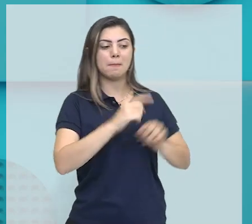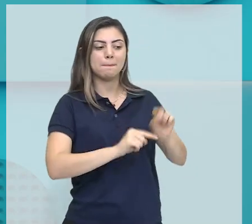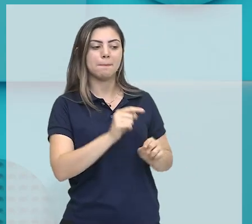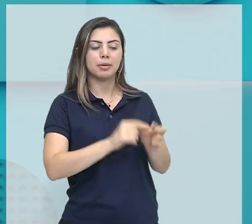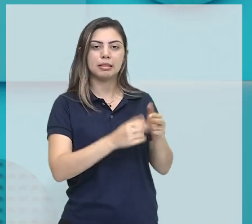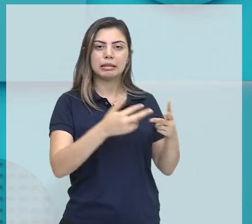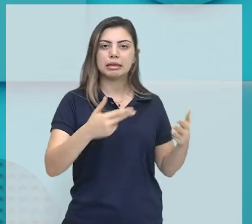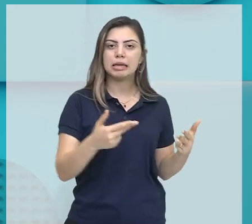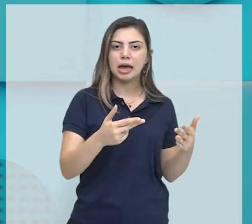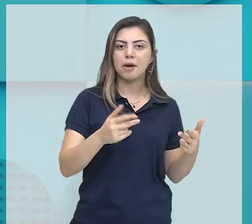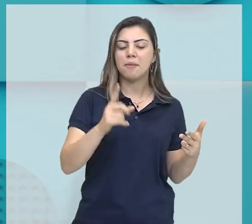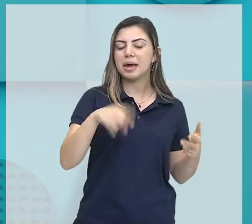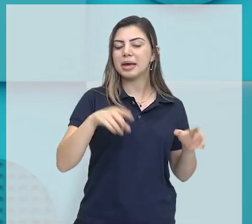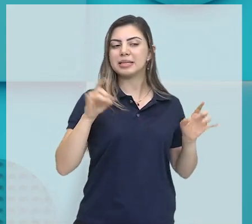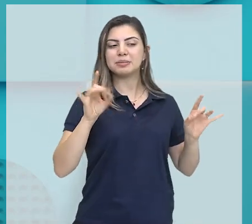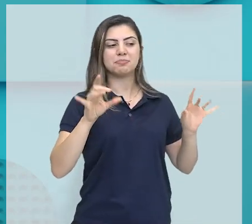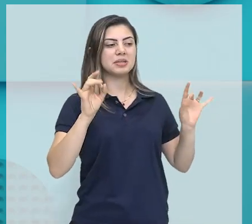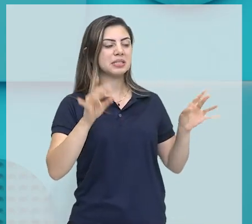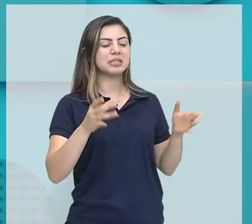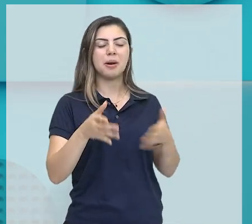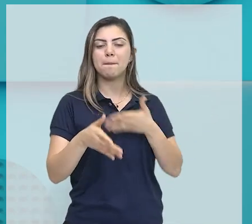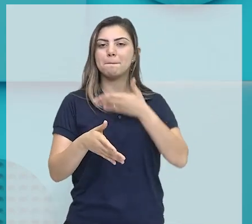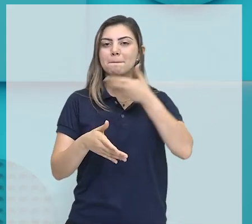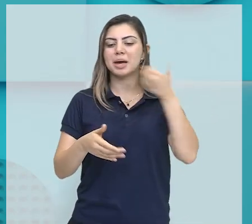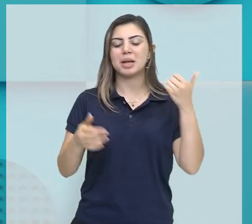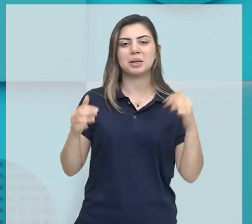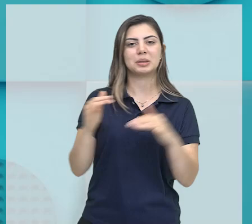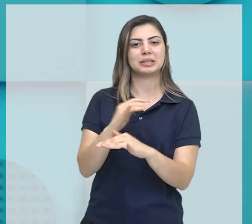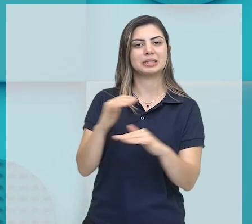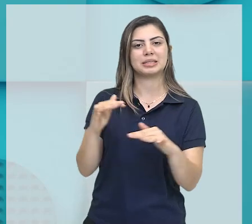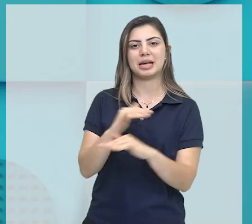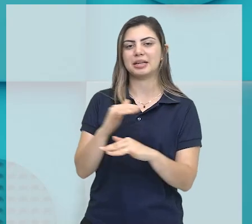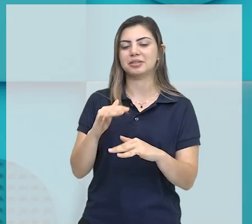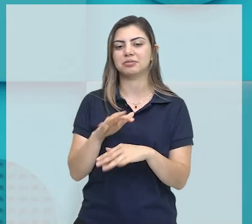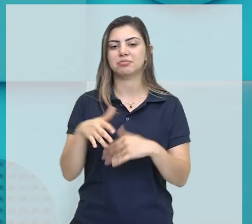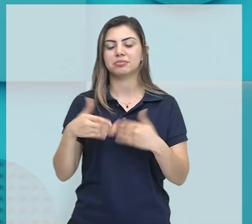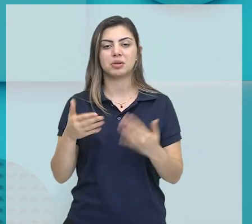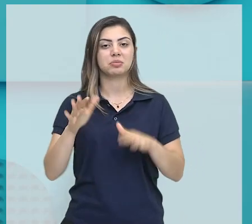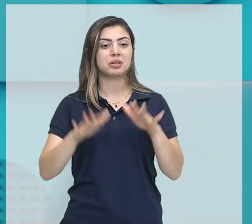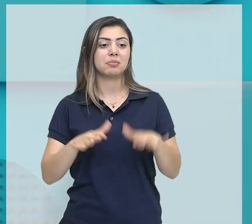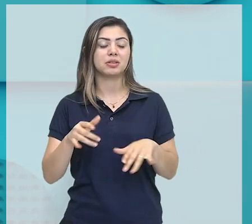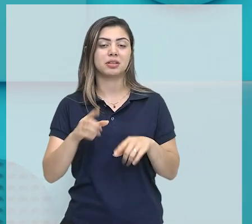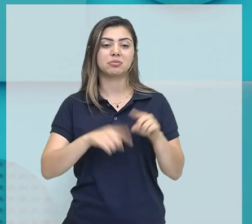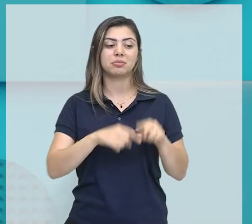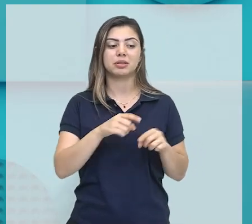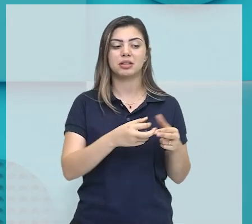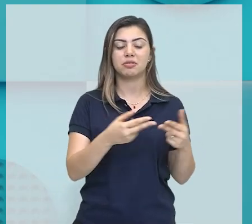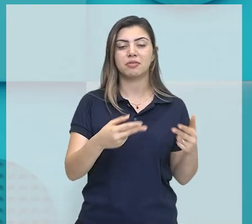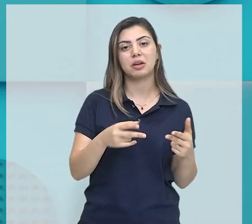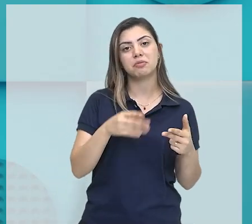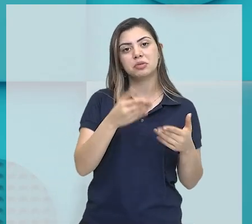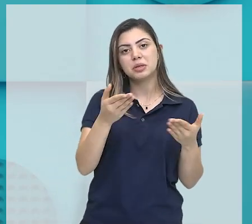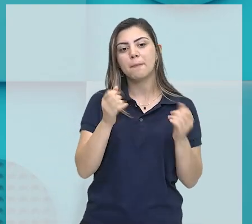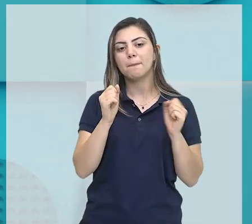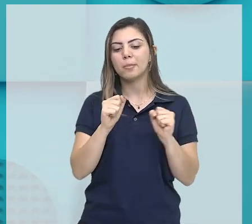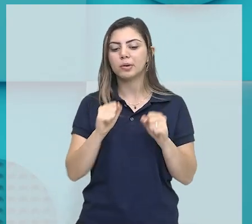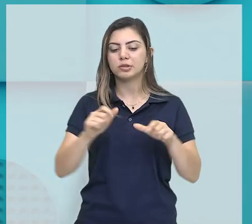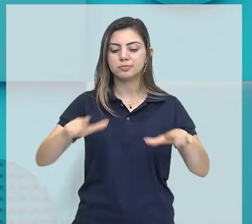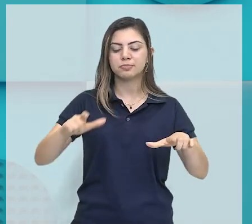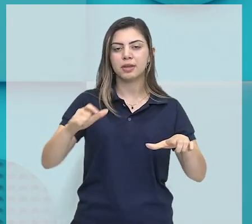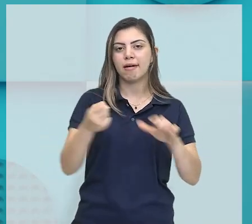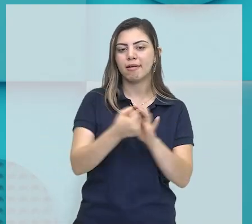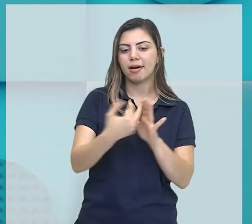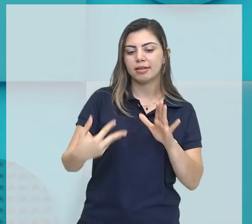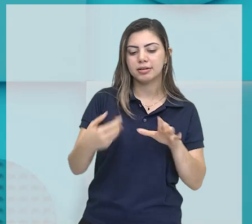produto é o melhor que tem na cidade, né? Então, dependendo do produto, você vai colocar lá algumas